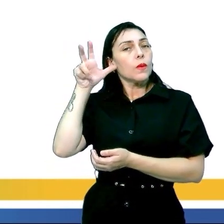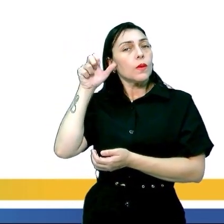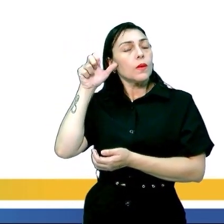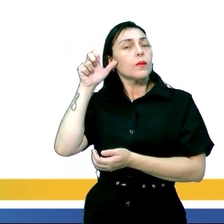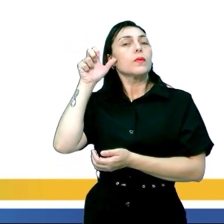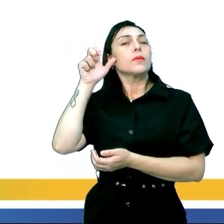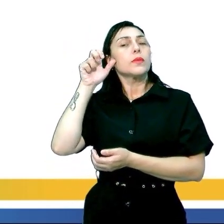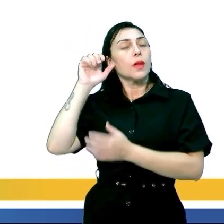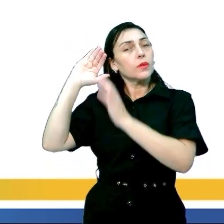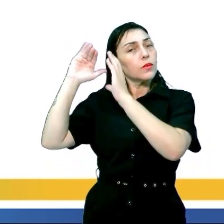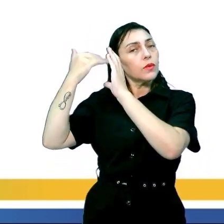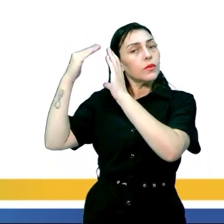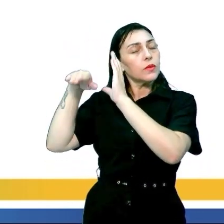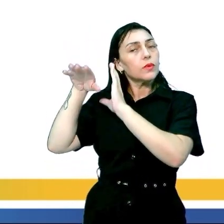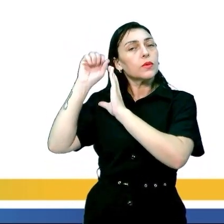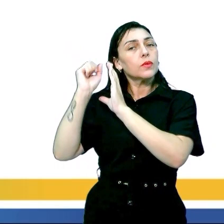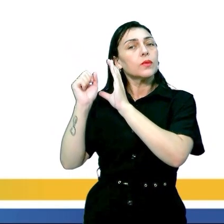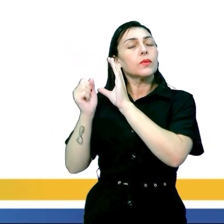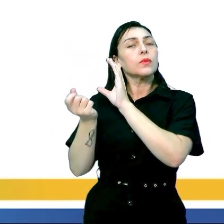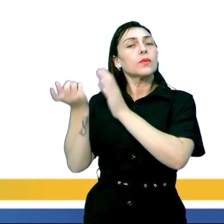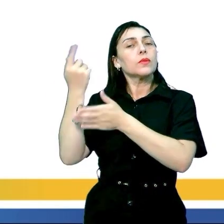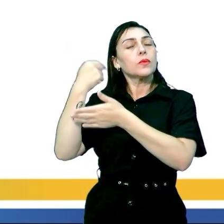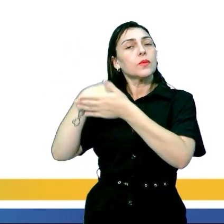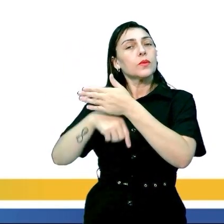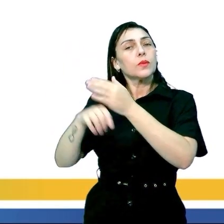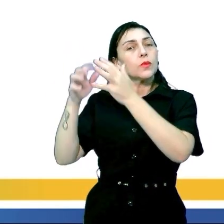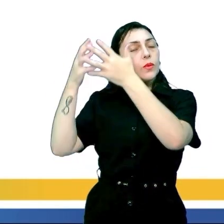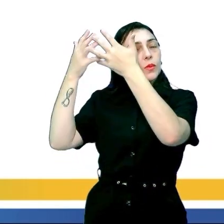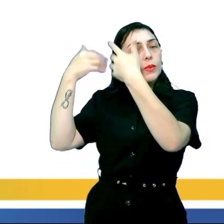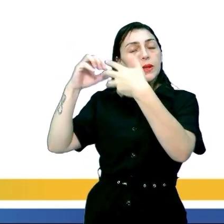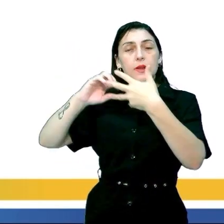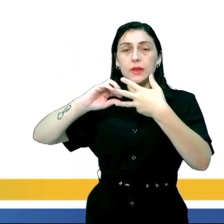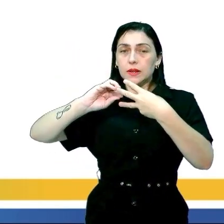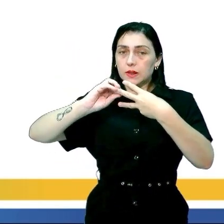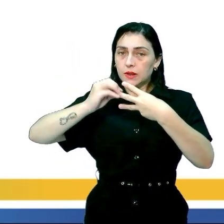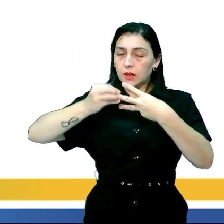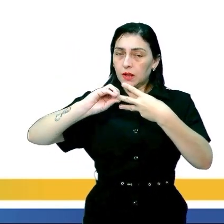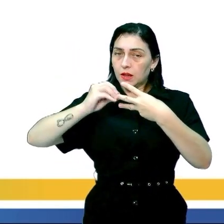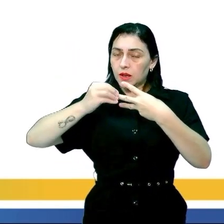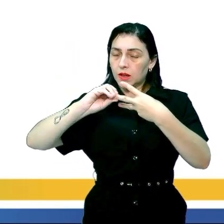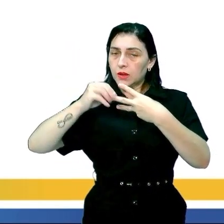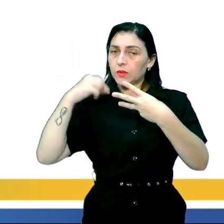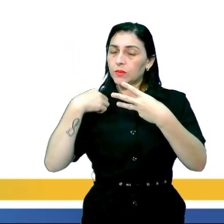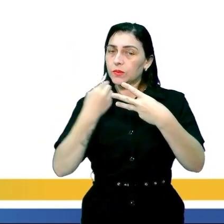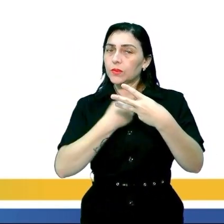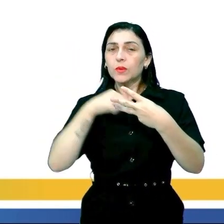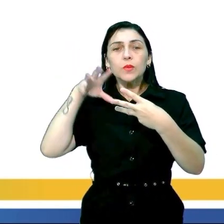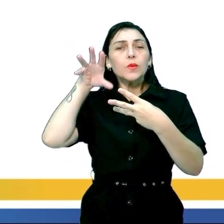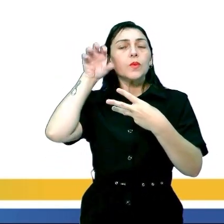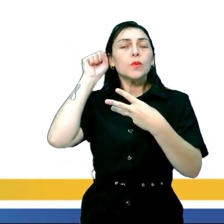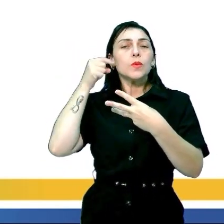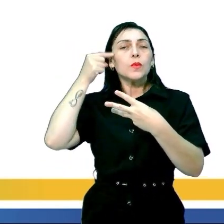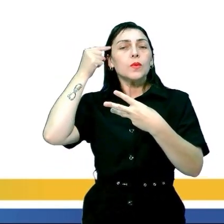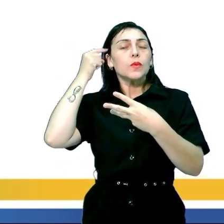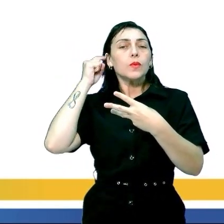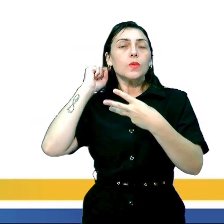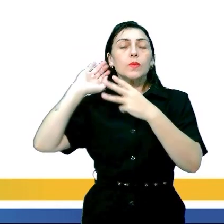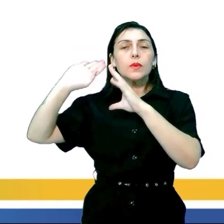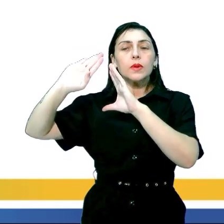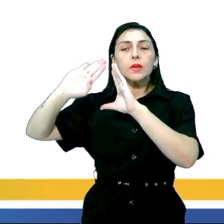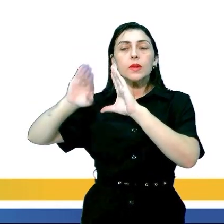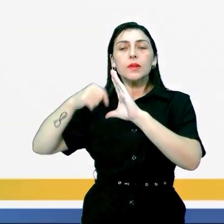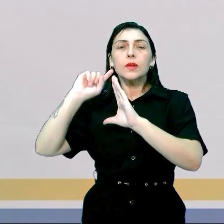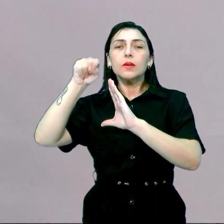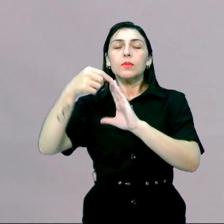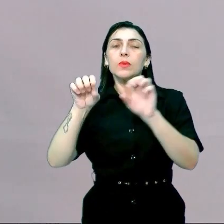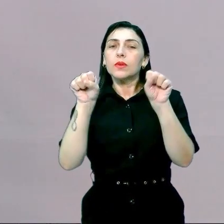As ondas sonoras, manda lá para as células, né, ciliadas do nosso ouvido, para mandar depois para o